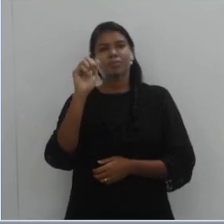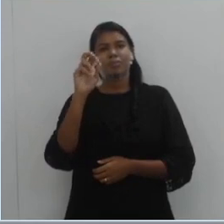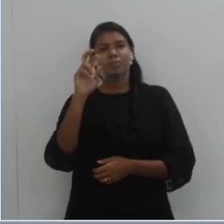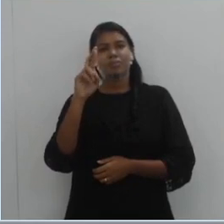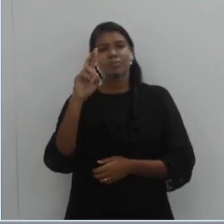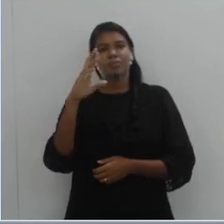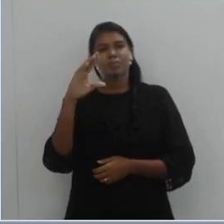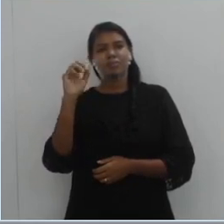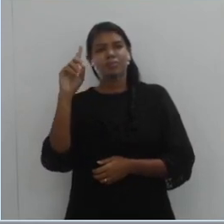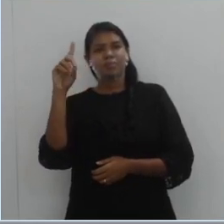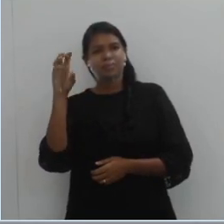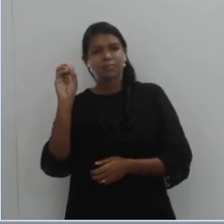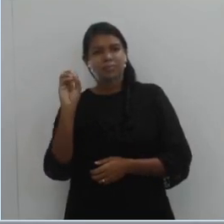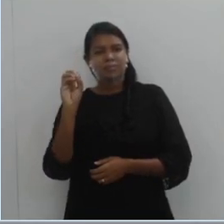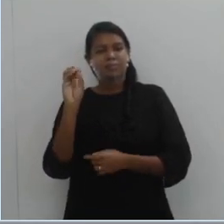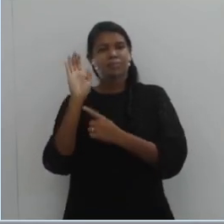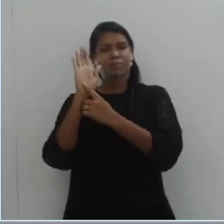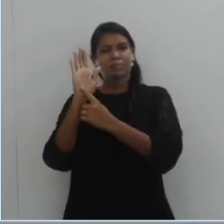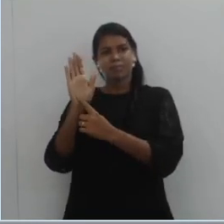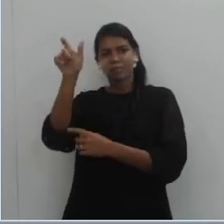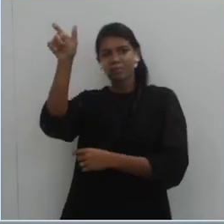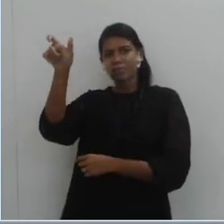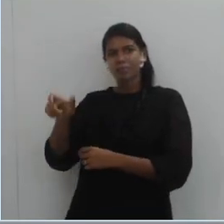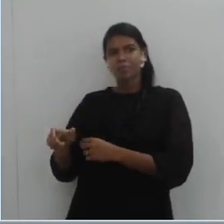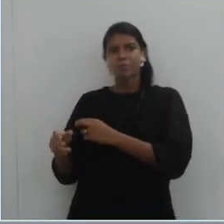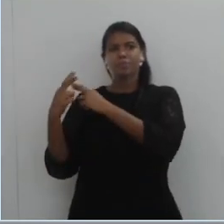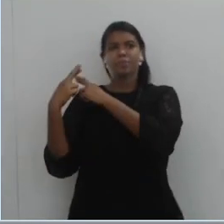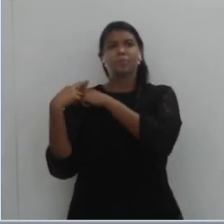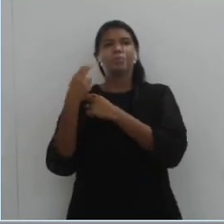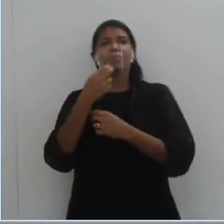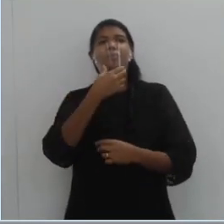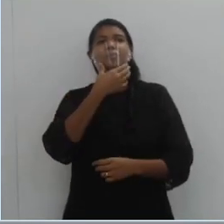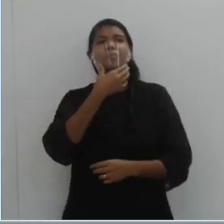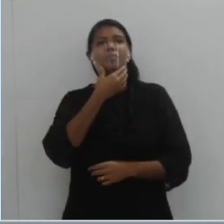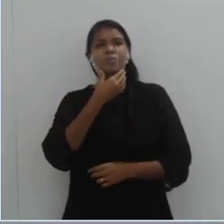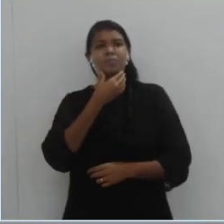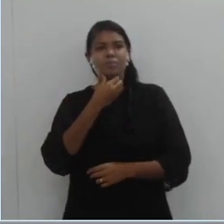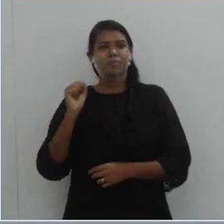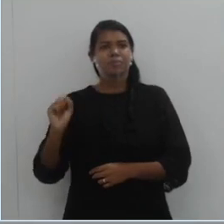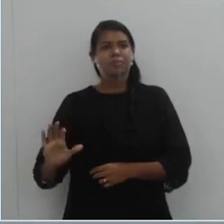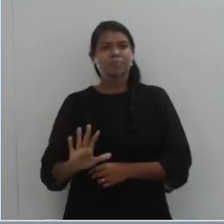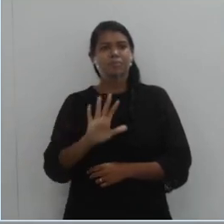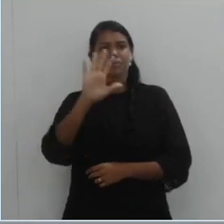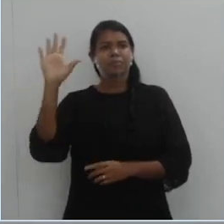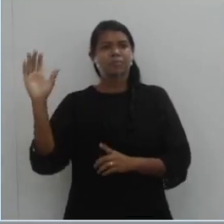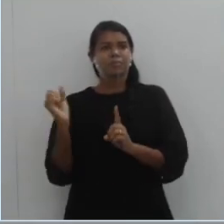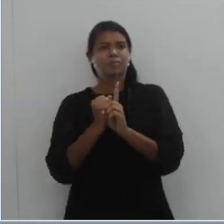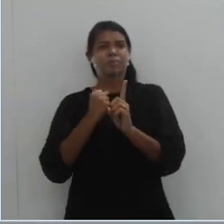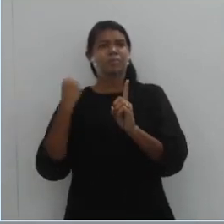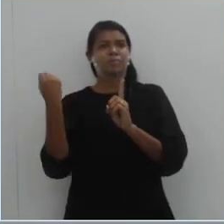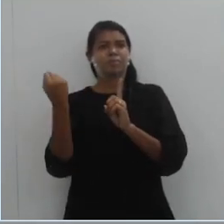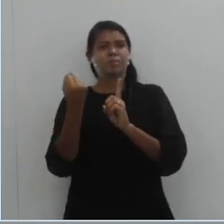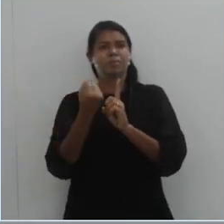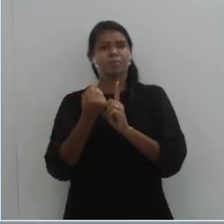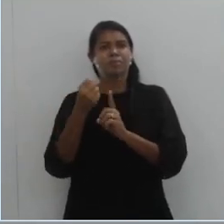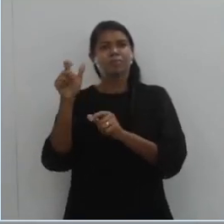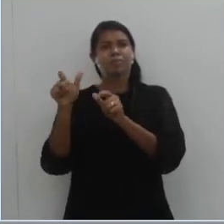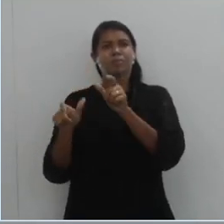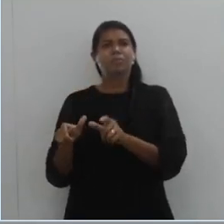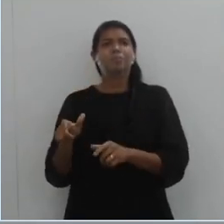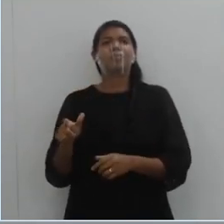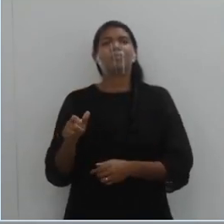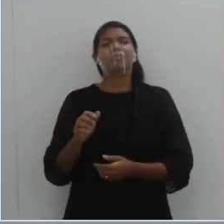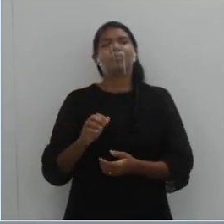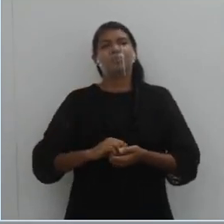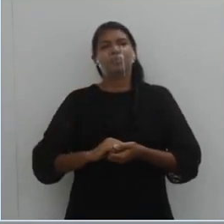patriarcado? É a figura do homem na composição geral da sociedade como um